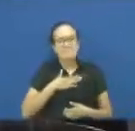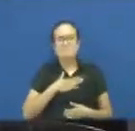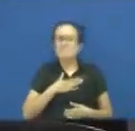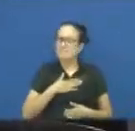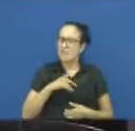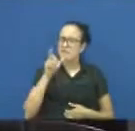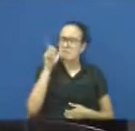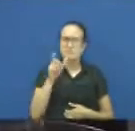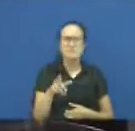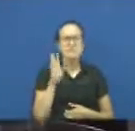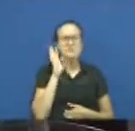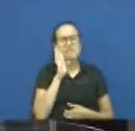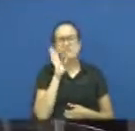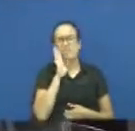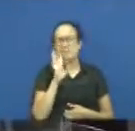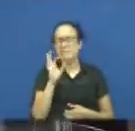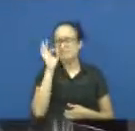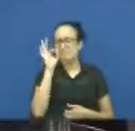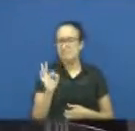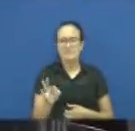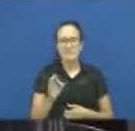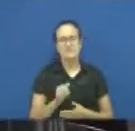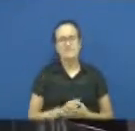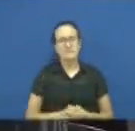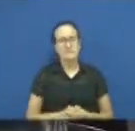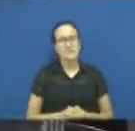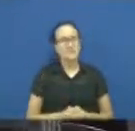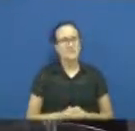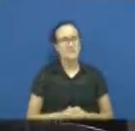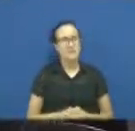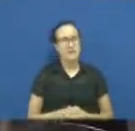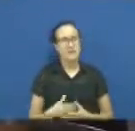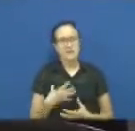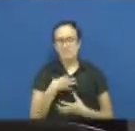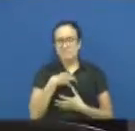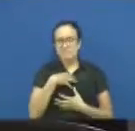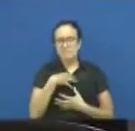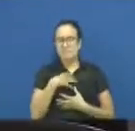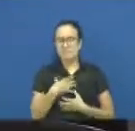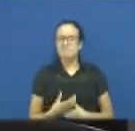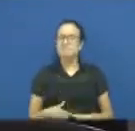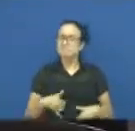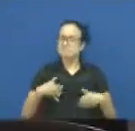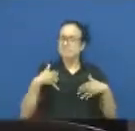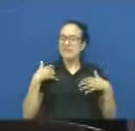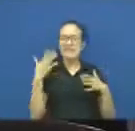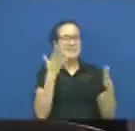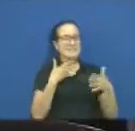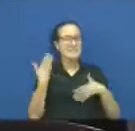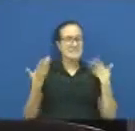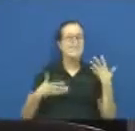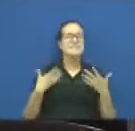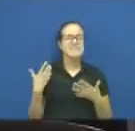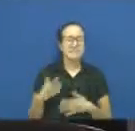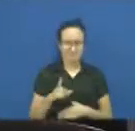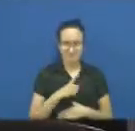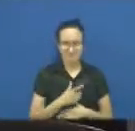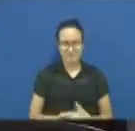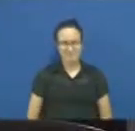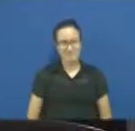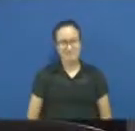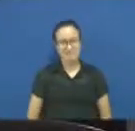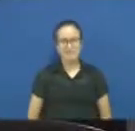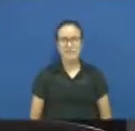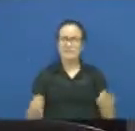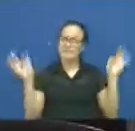tão honesta, tão proba. Isso nos enaltece, nos enche de orgulho e de alegria. Então, fico muito feliz e